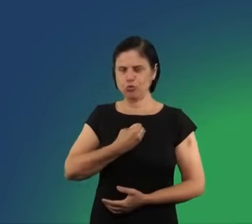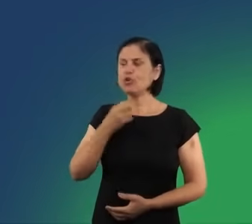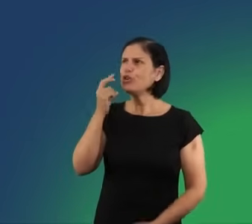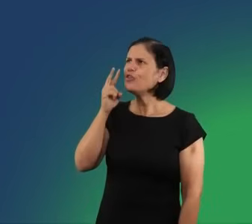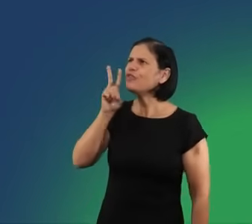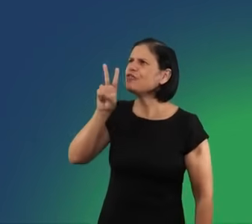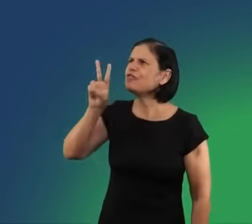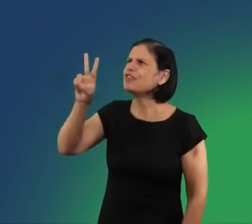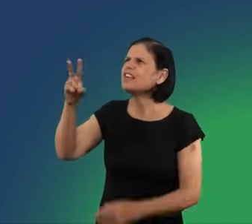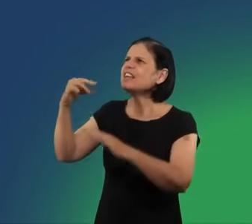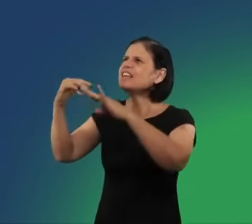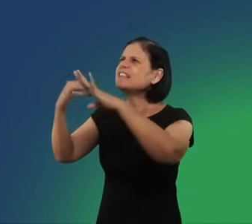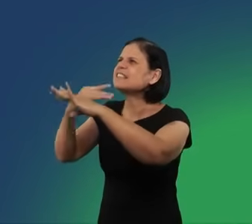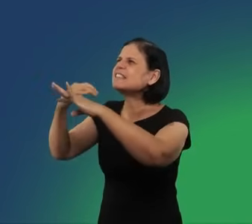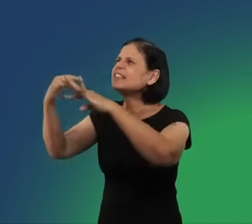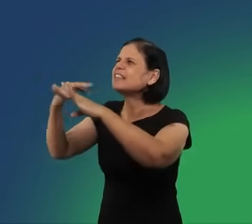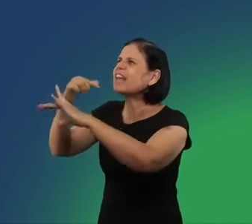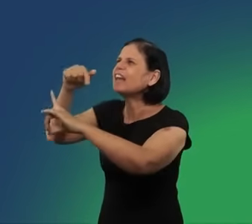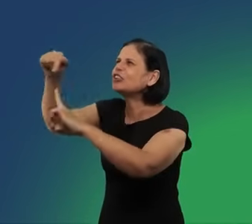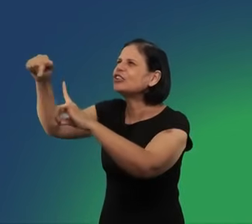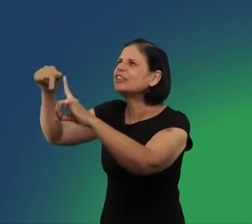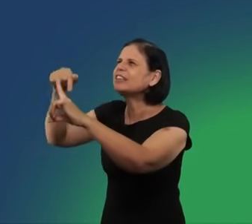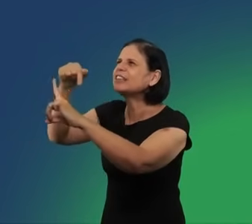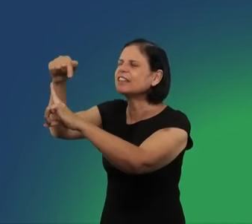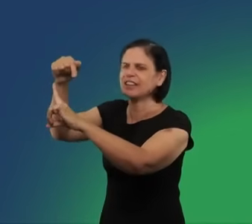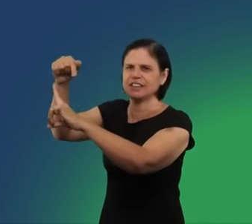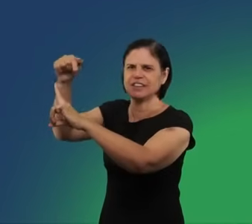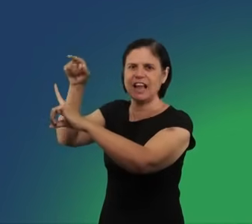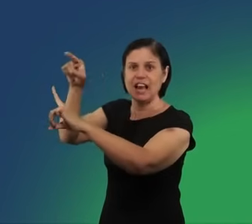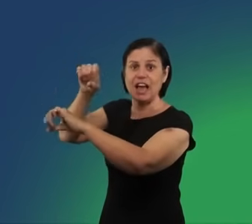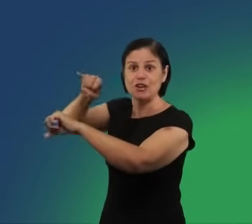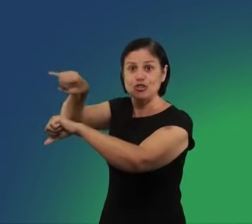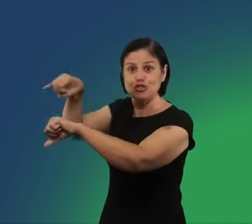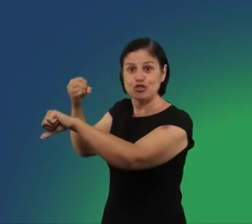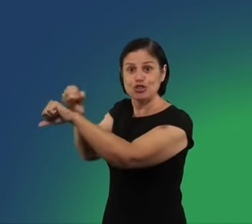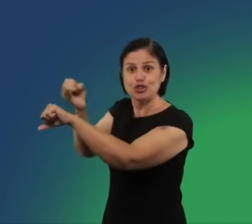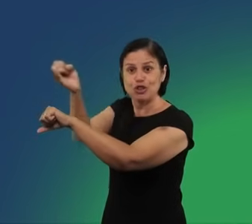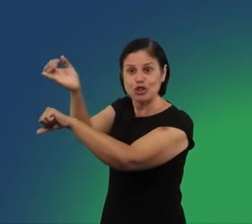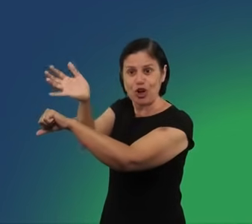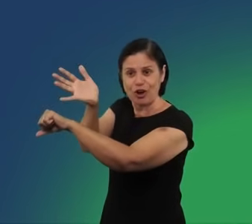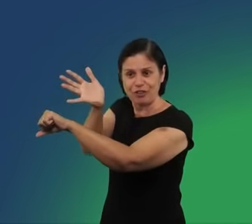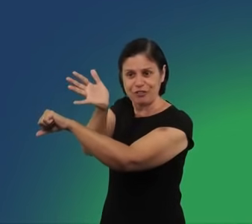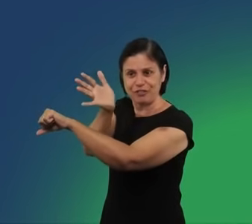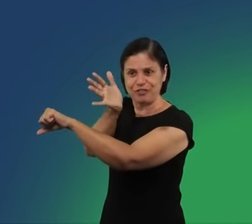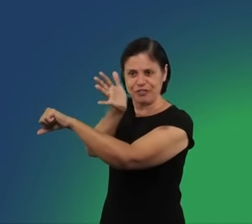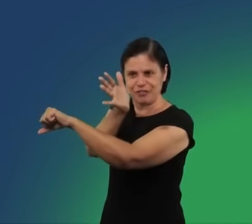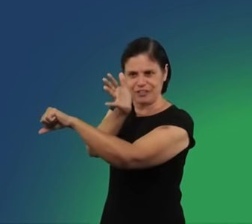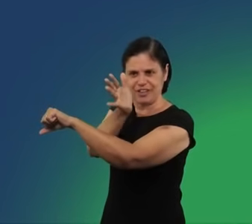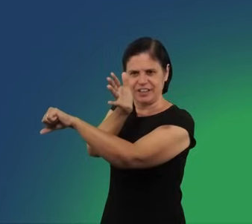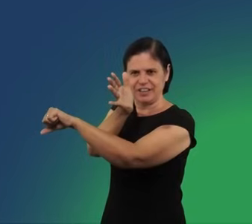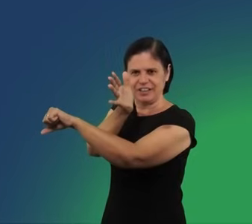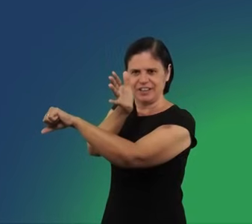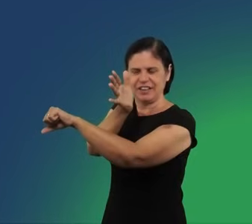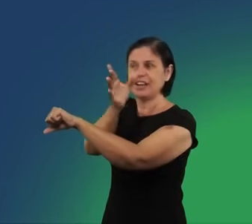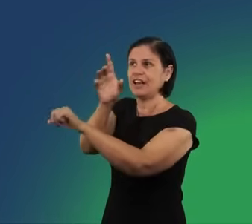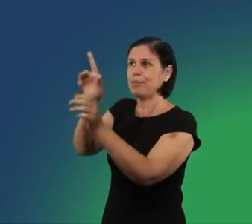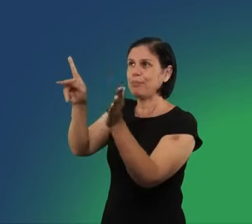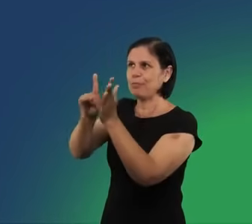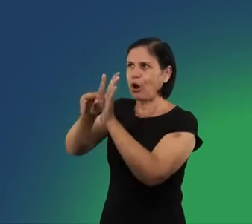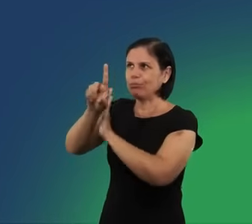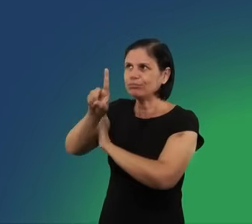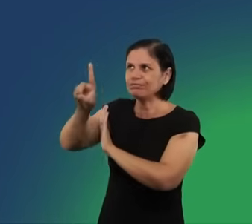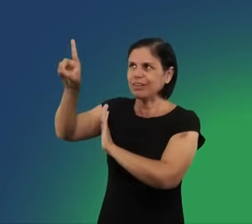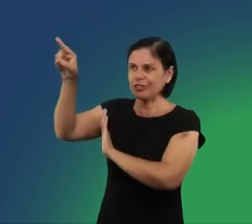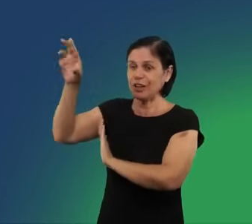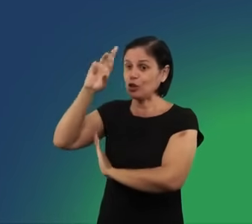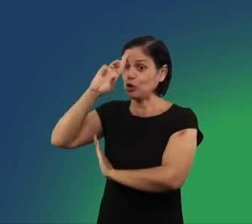João, vi a santa cidade, a nova Jerusalém, que de Deus